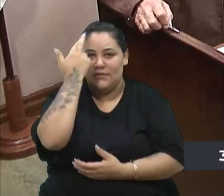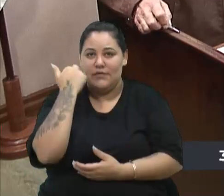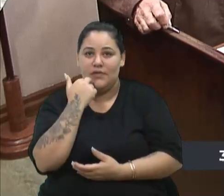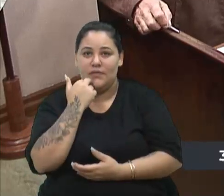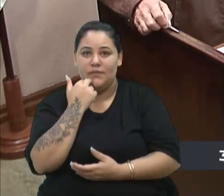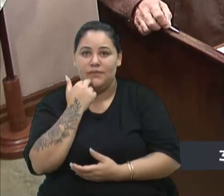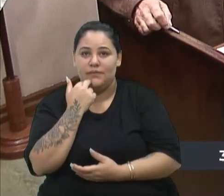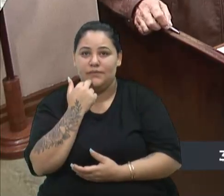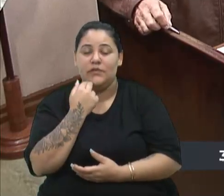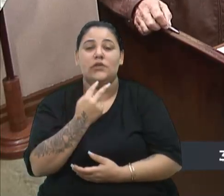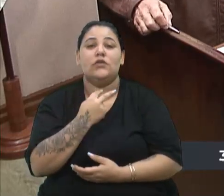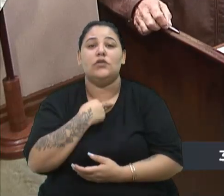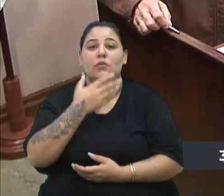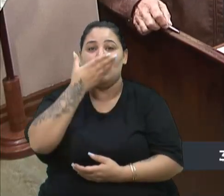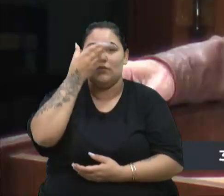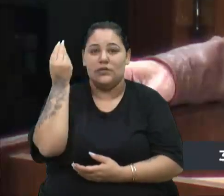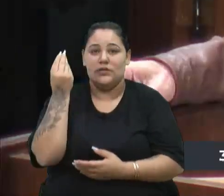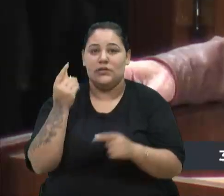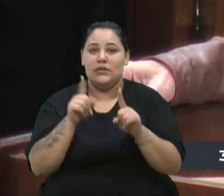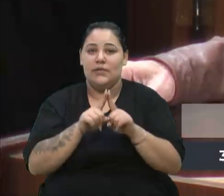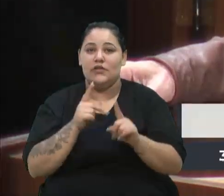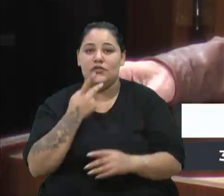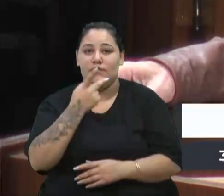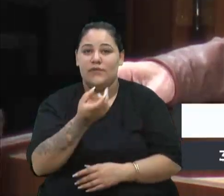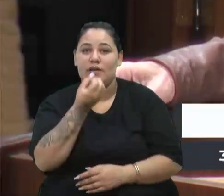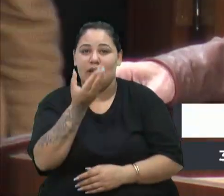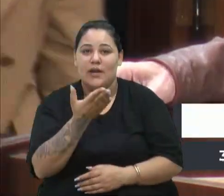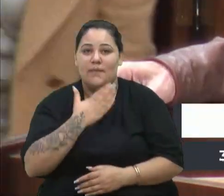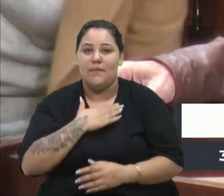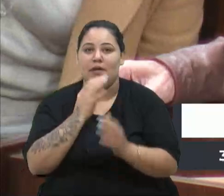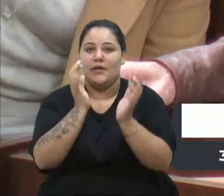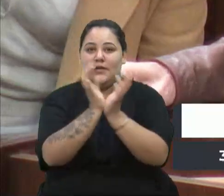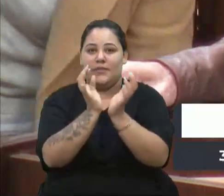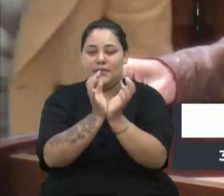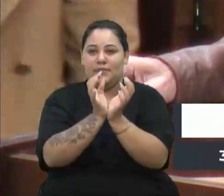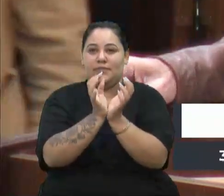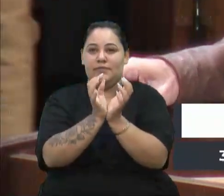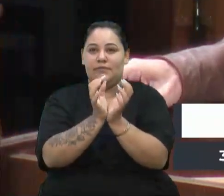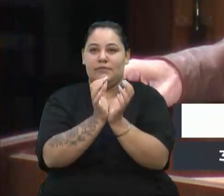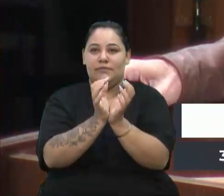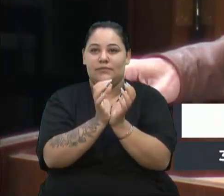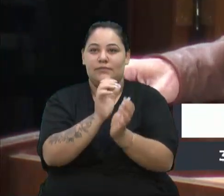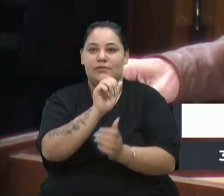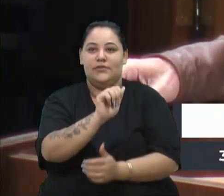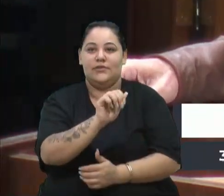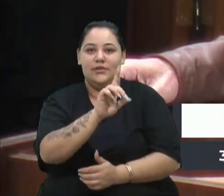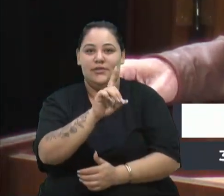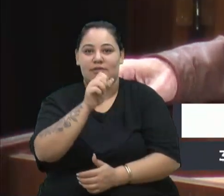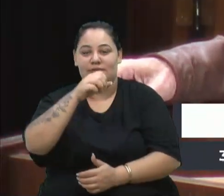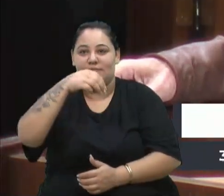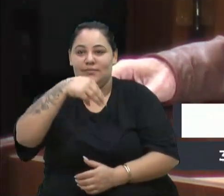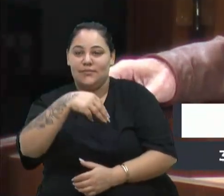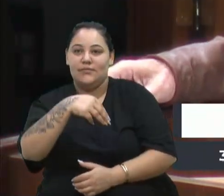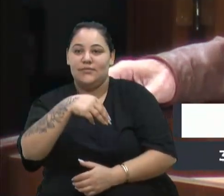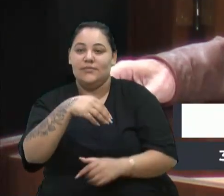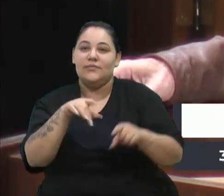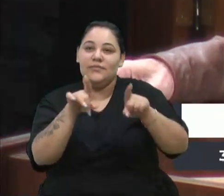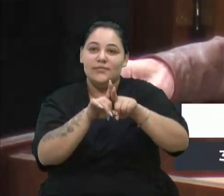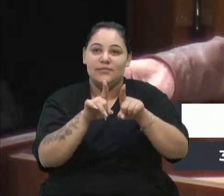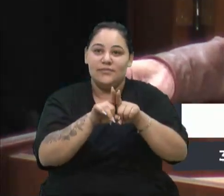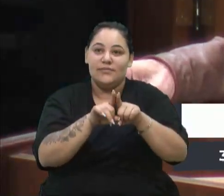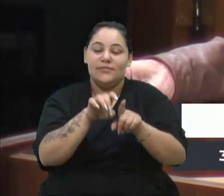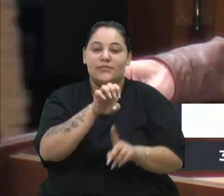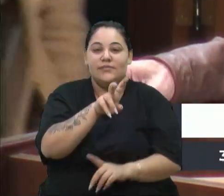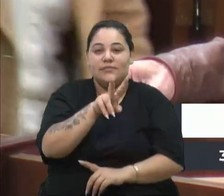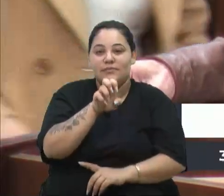eu não posso esquecer de citar também a minha equipe. O Adam, o Everton,